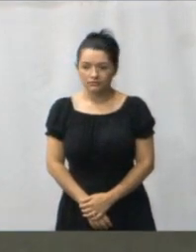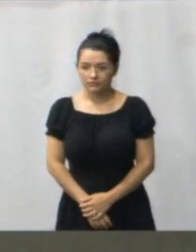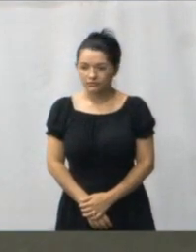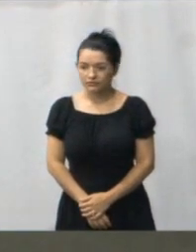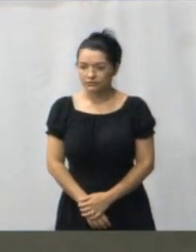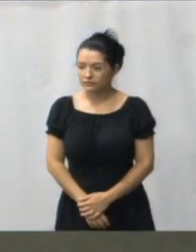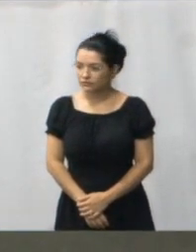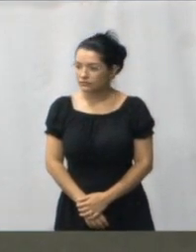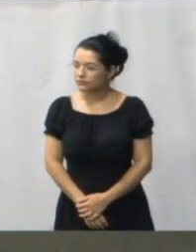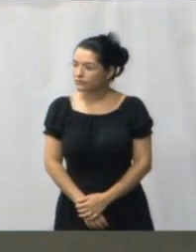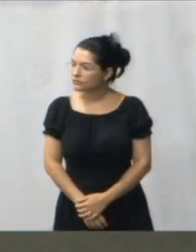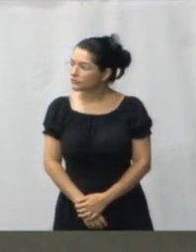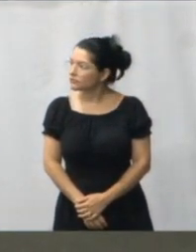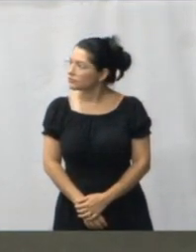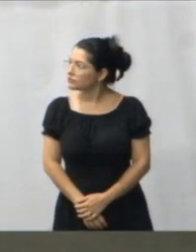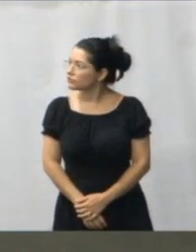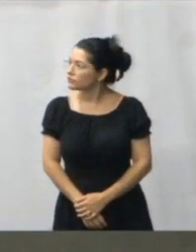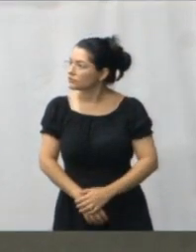Ok.